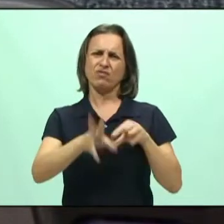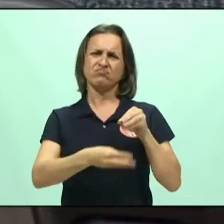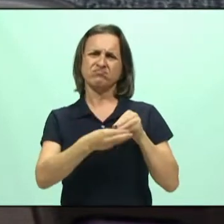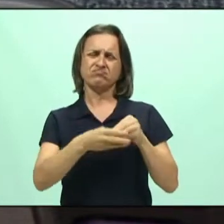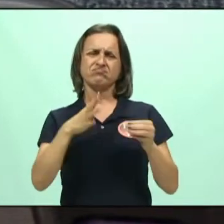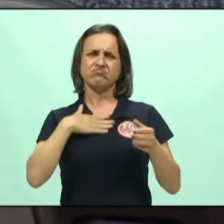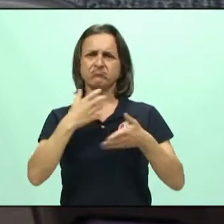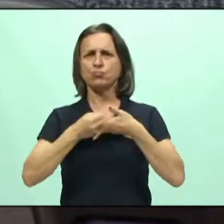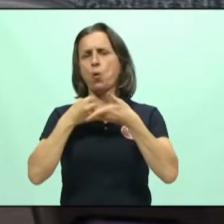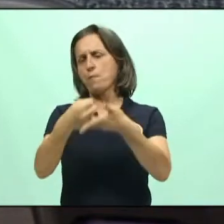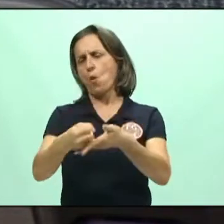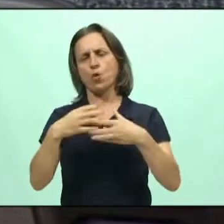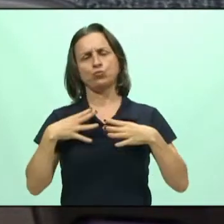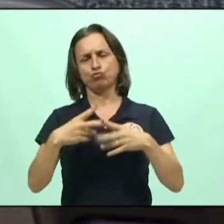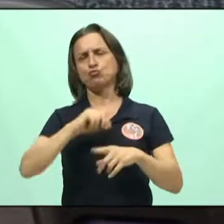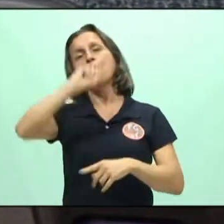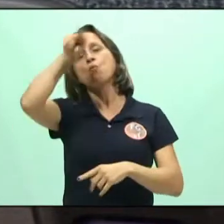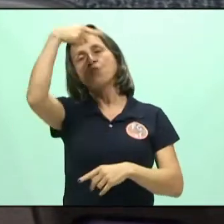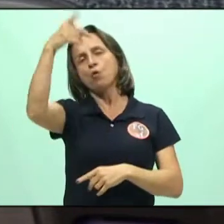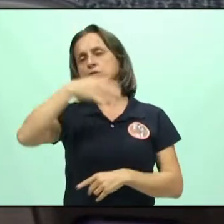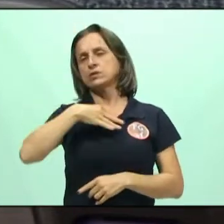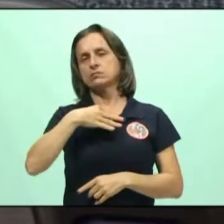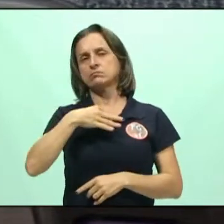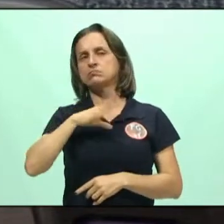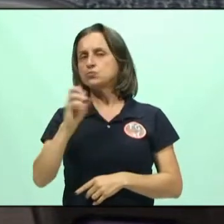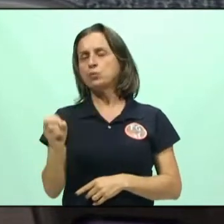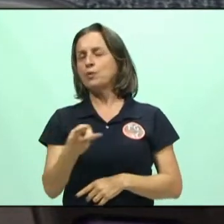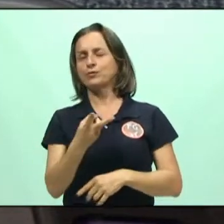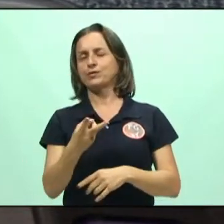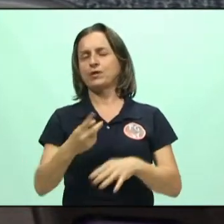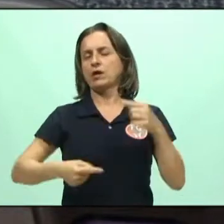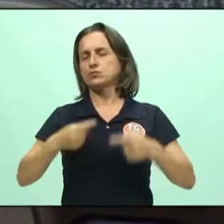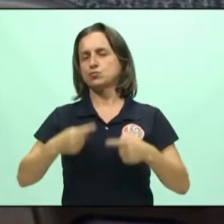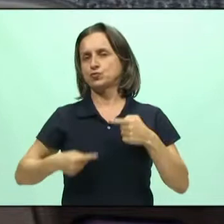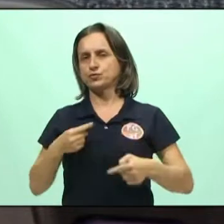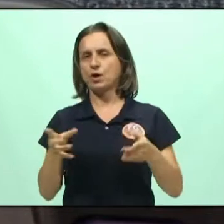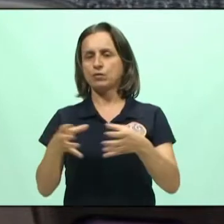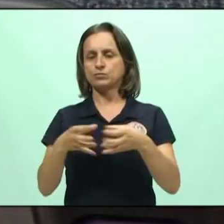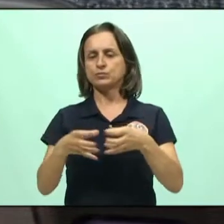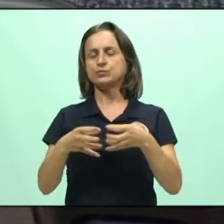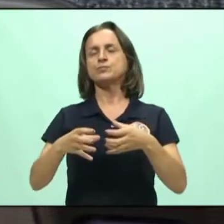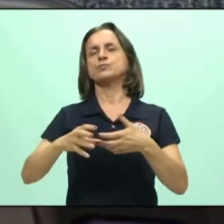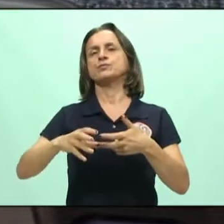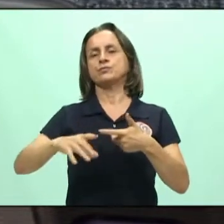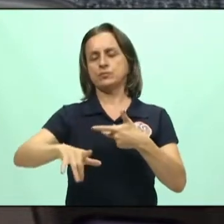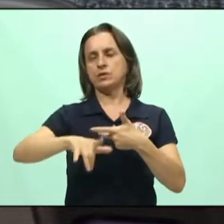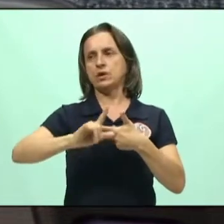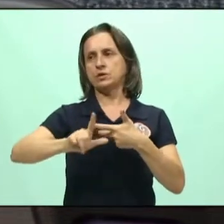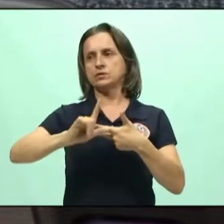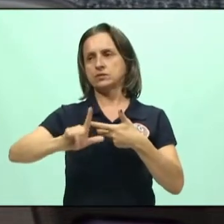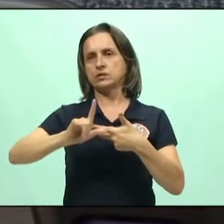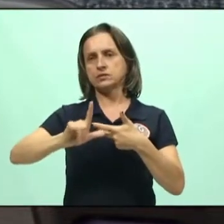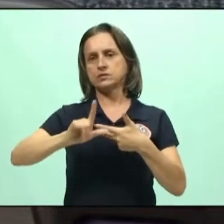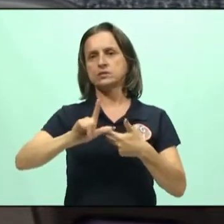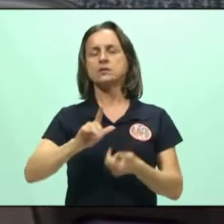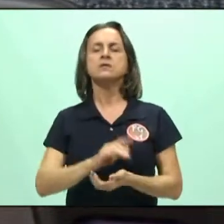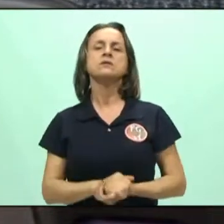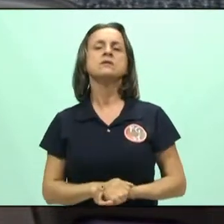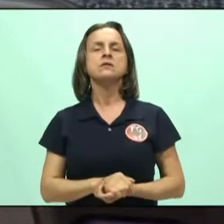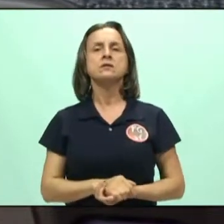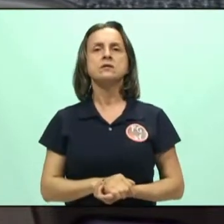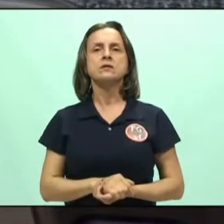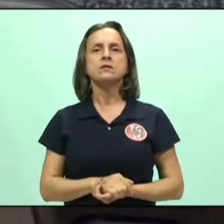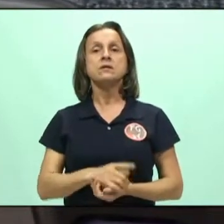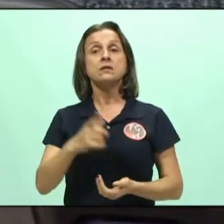apoio numa outra oportunidade até em discussão na comissão de legislação eu